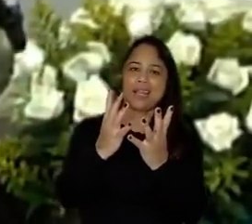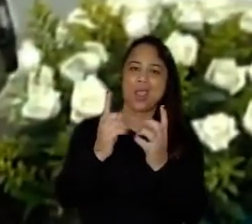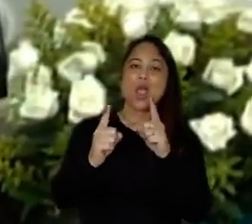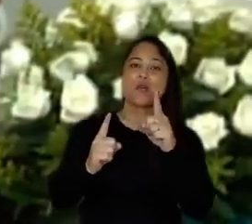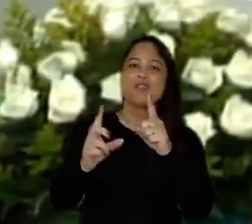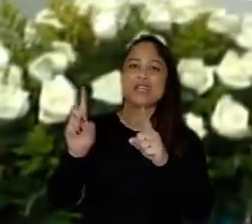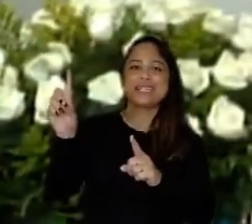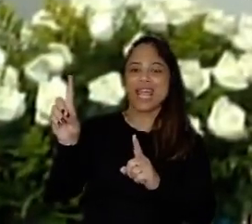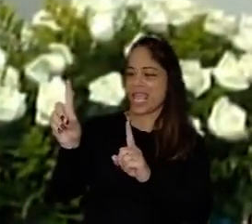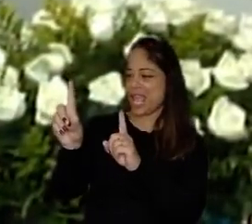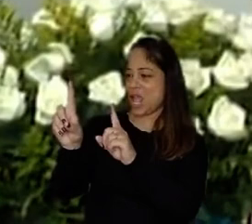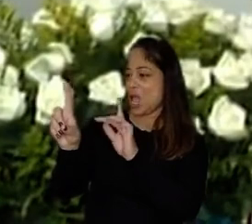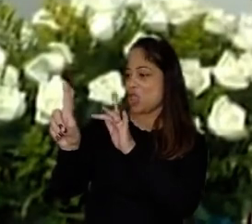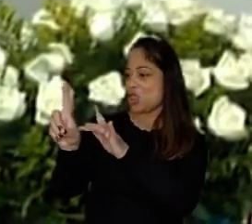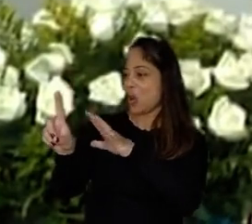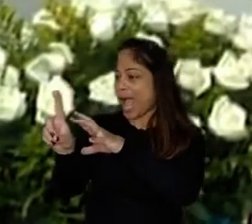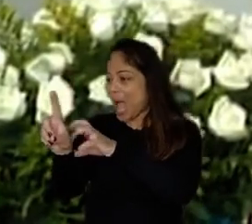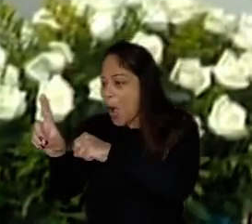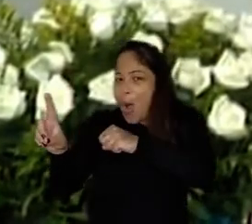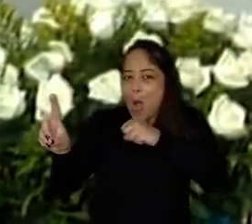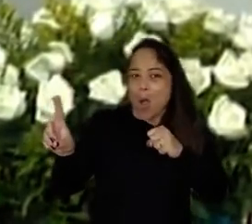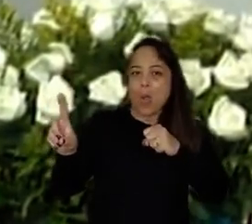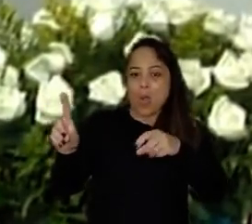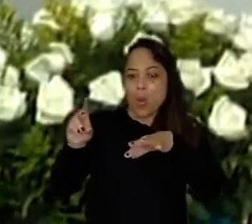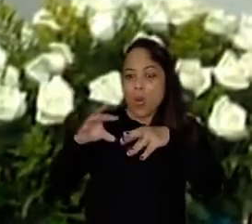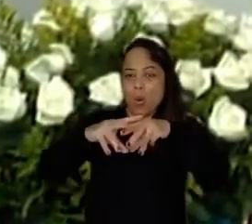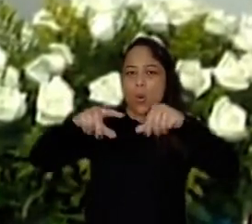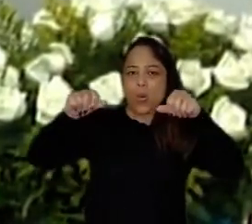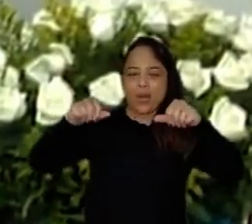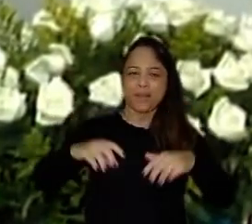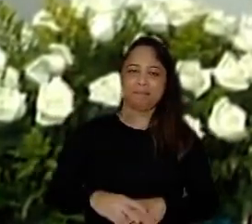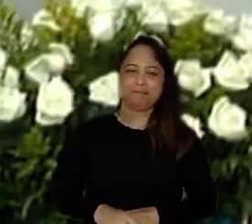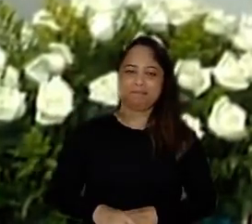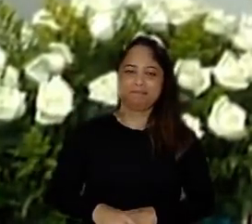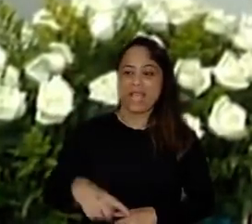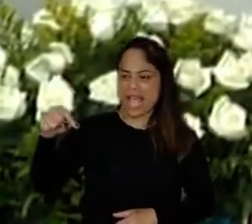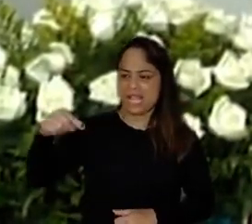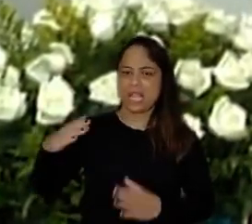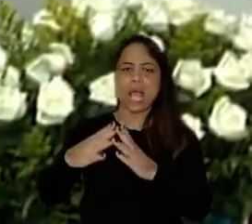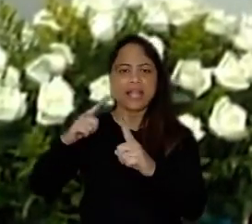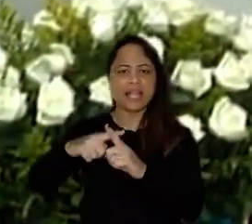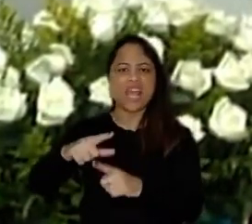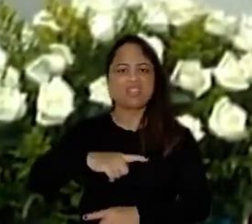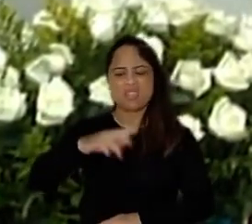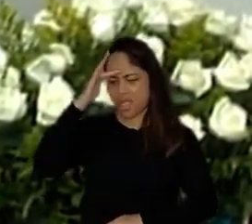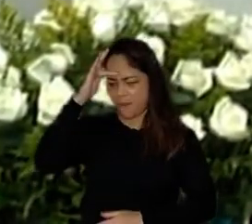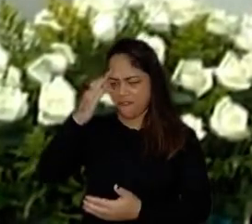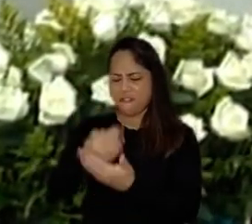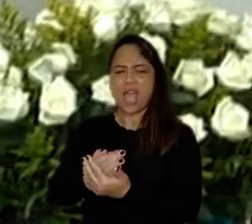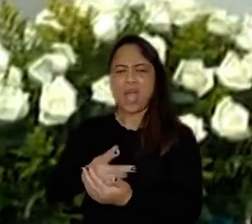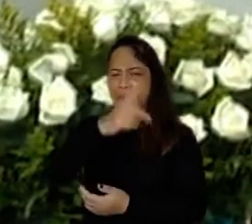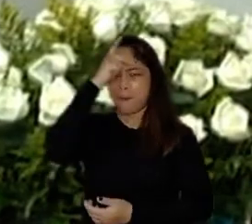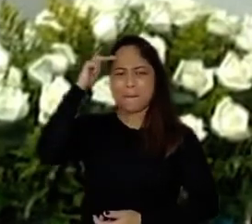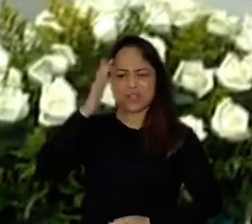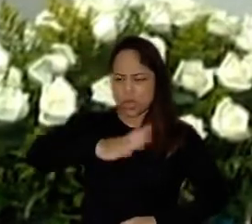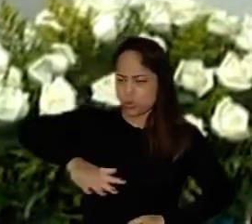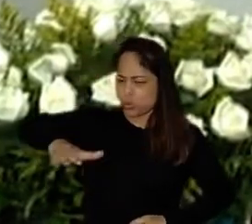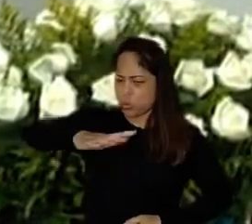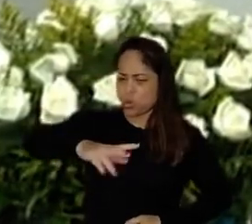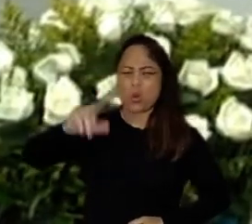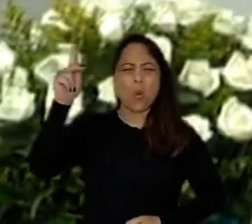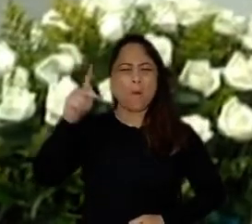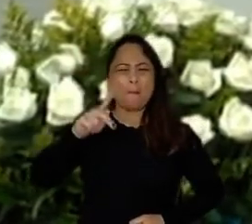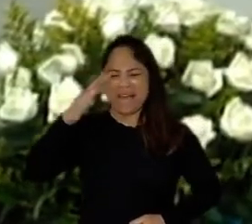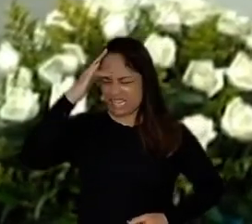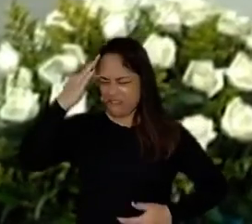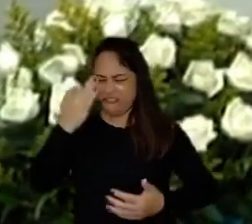cura, ainda que seja pelas costas. Então não adianta a arca estar cheia de gente com fé, vir um padre que tem um dom de cura cheio de fé, aparecer